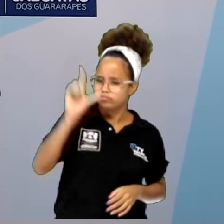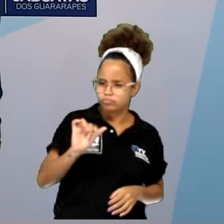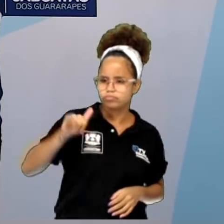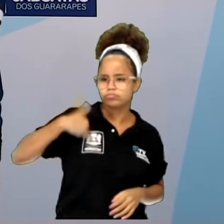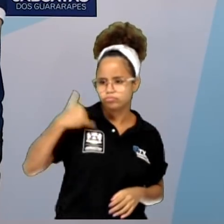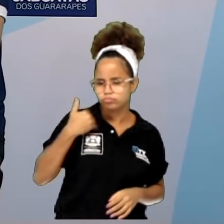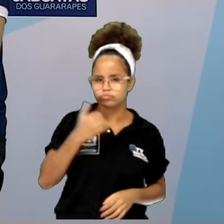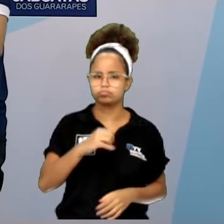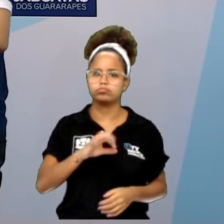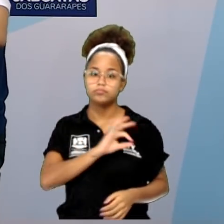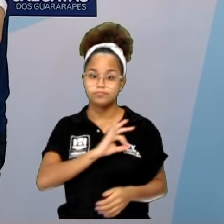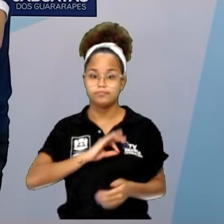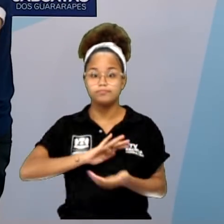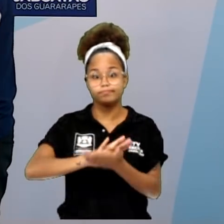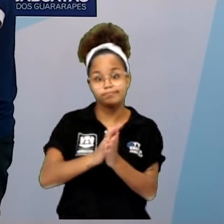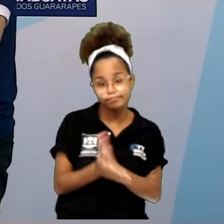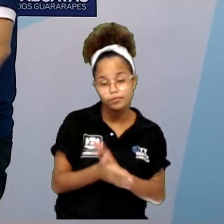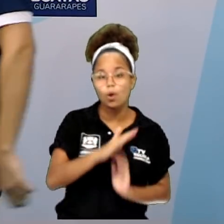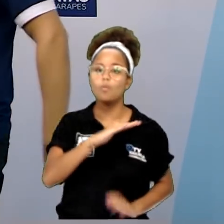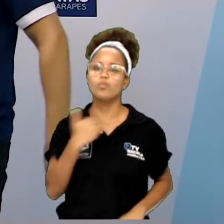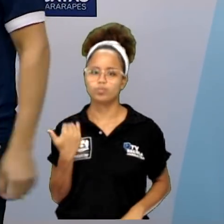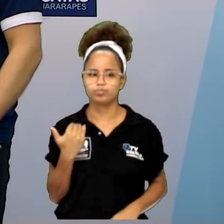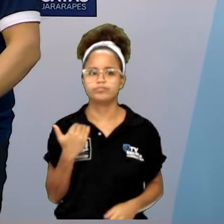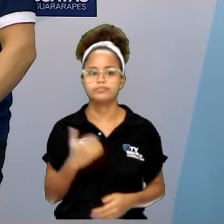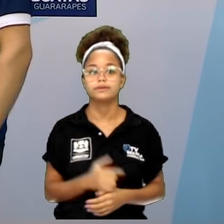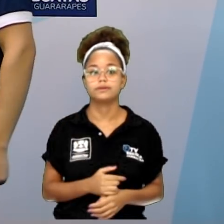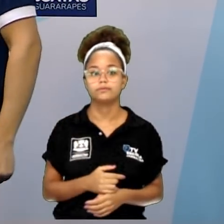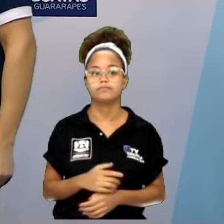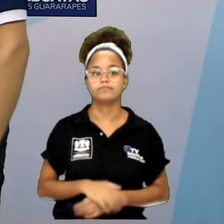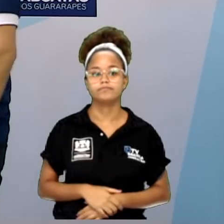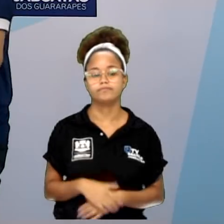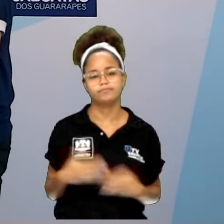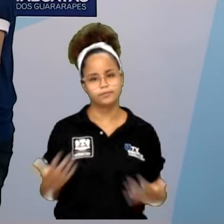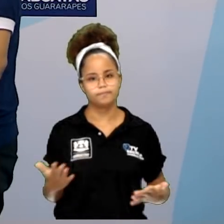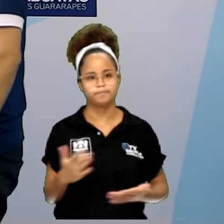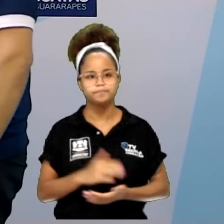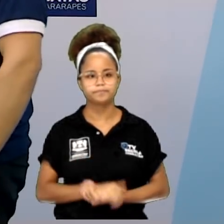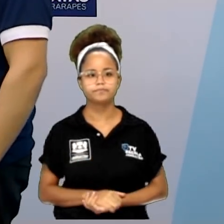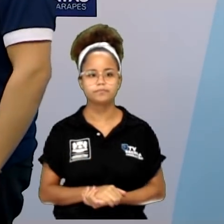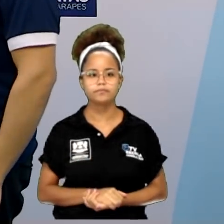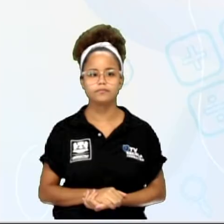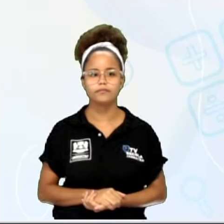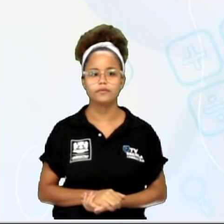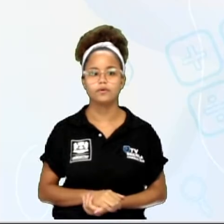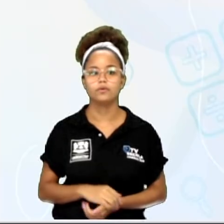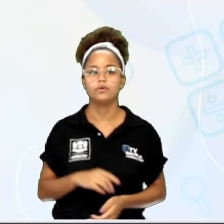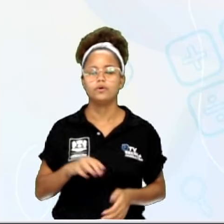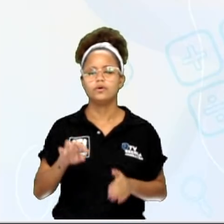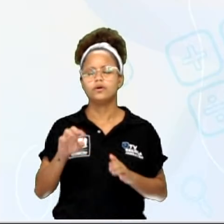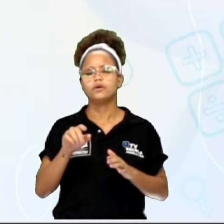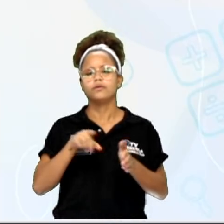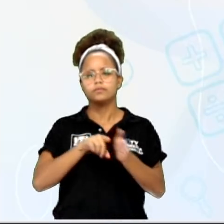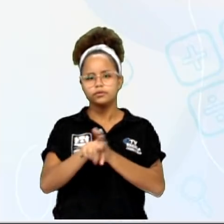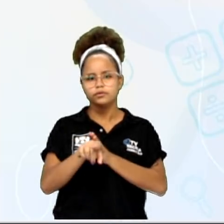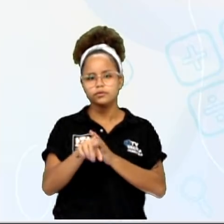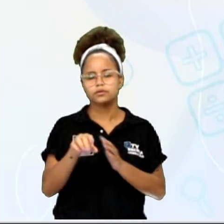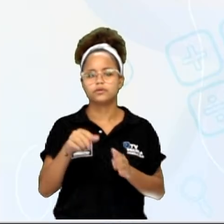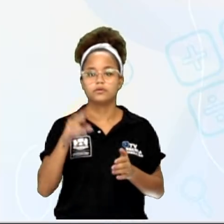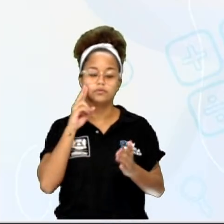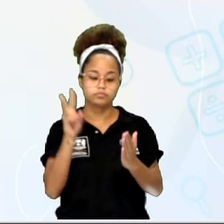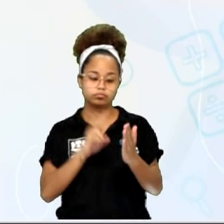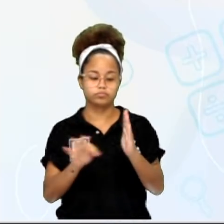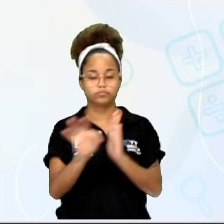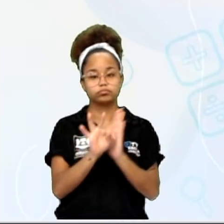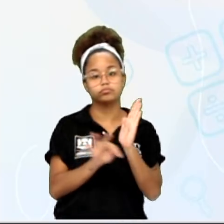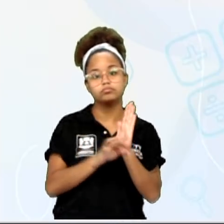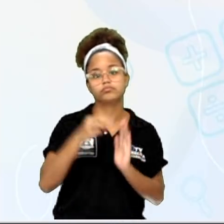maioridade penal, morre. Então ele está ameaçando a justiça, tá? Aí, ó, o texto diz o seguinte, a questão. A leitura do texto 3 permite